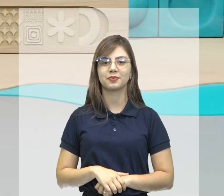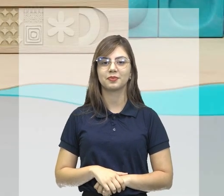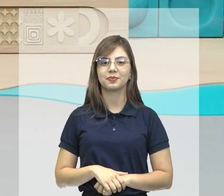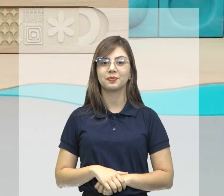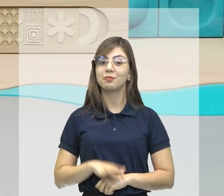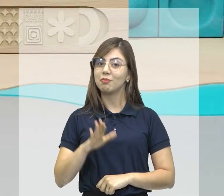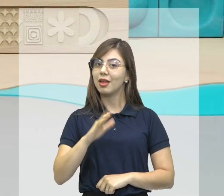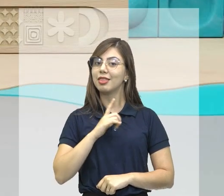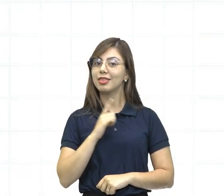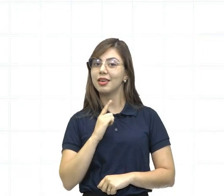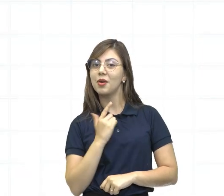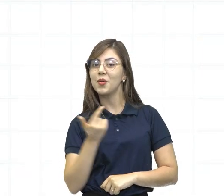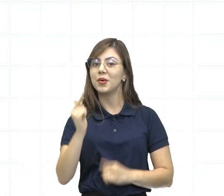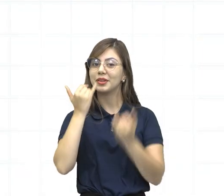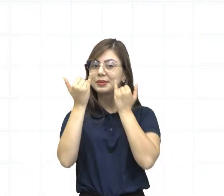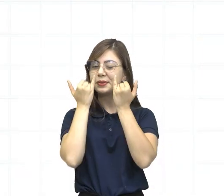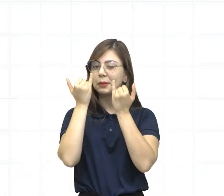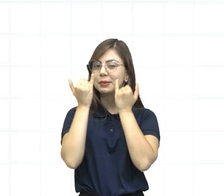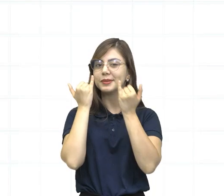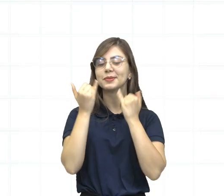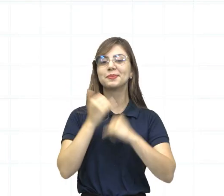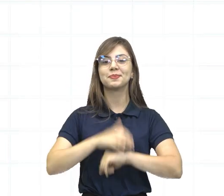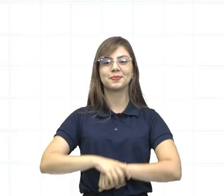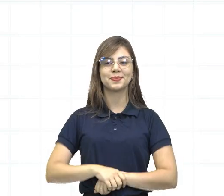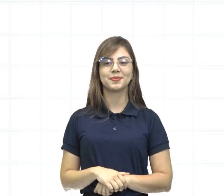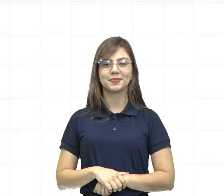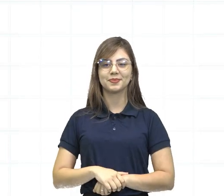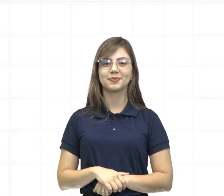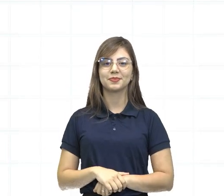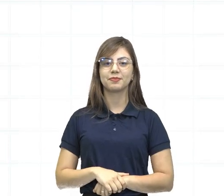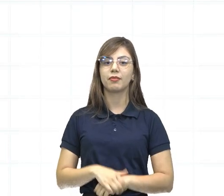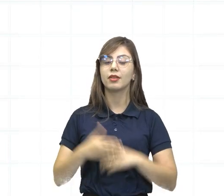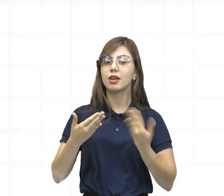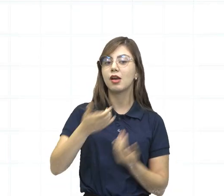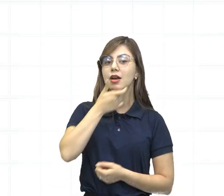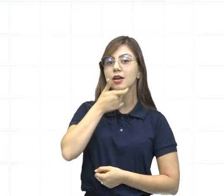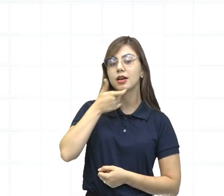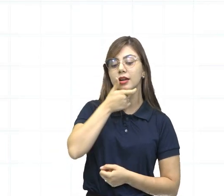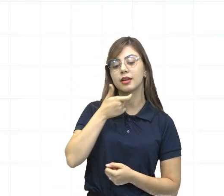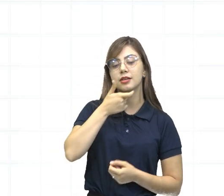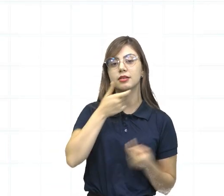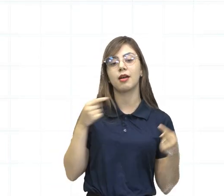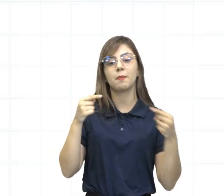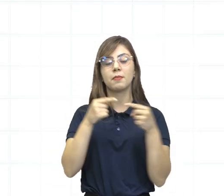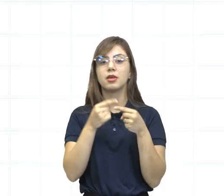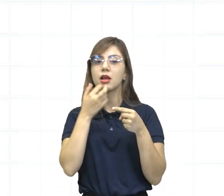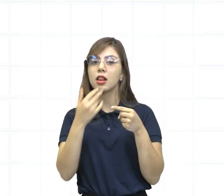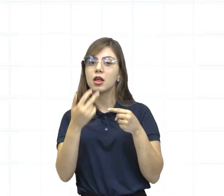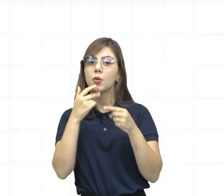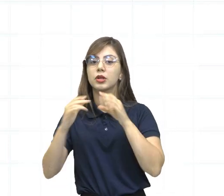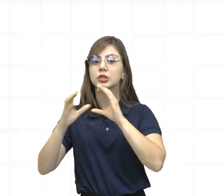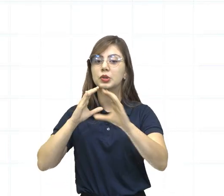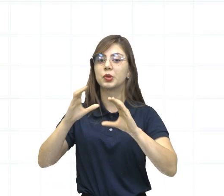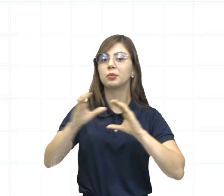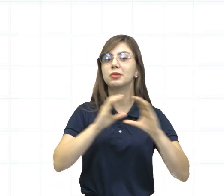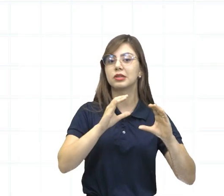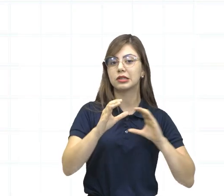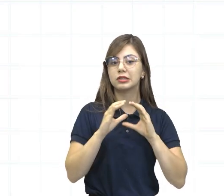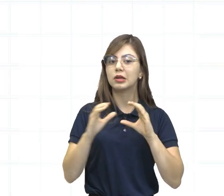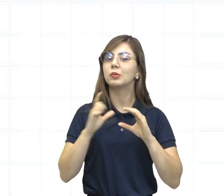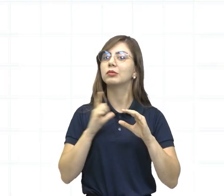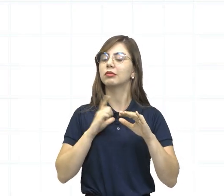ver mais detalhes do uso da língua inglesa. Então, o inglês como língua franca, ela também está presente nas